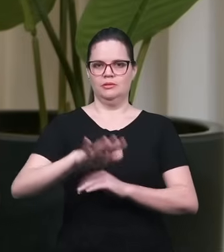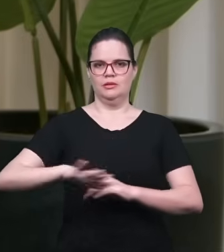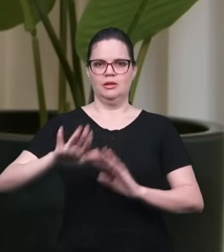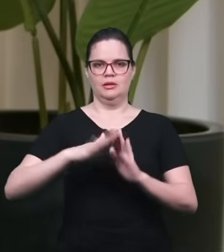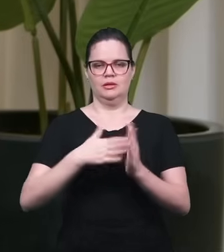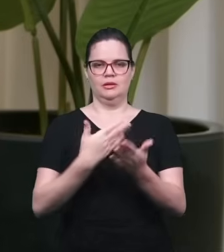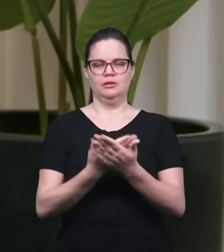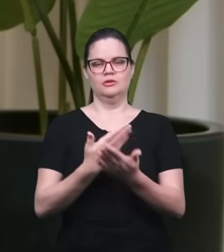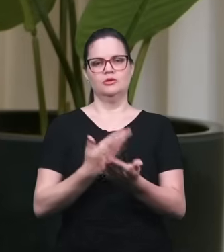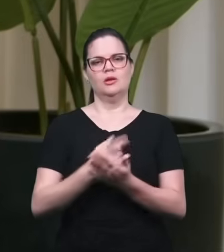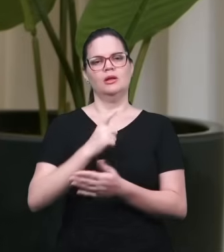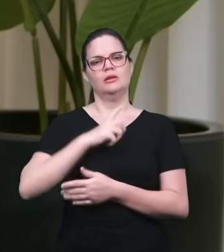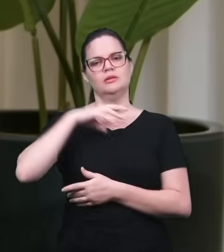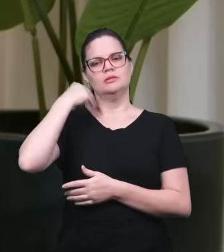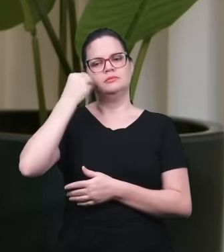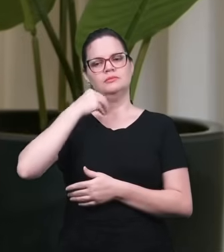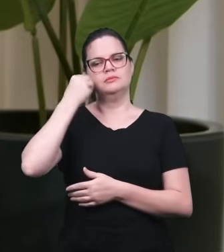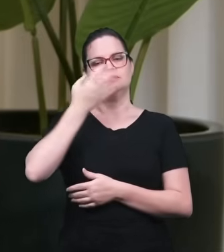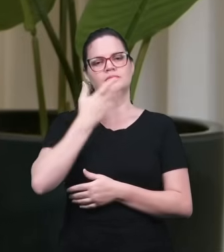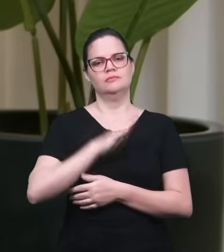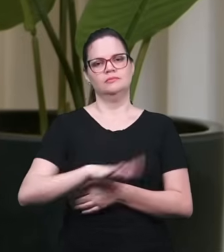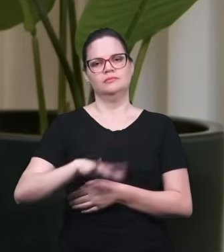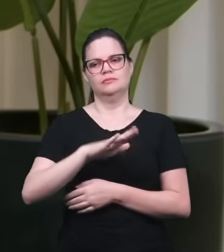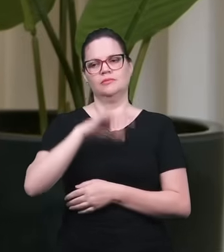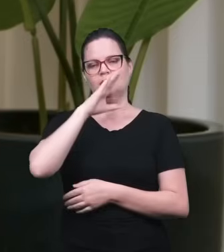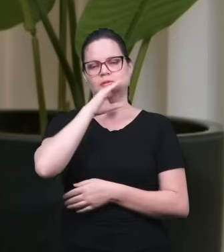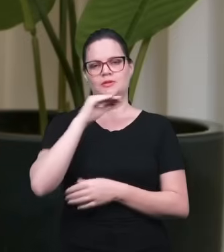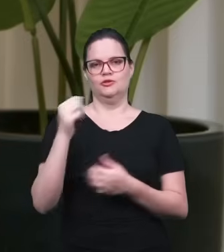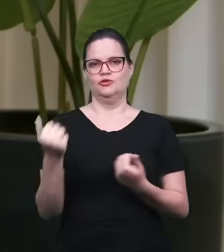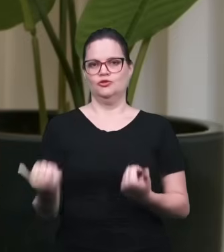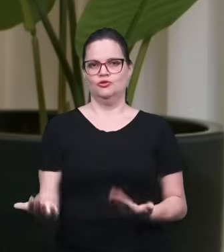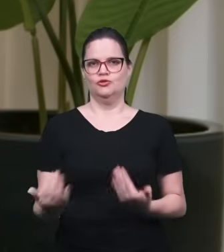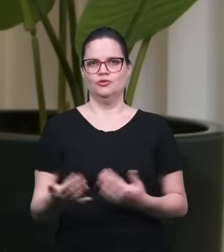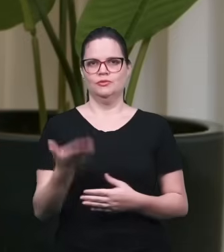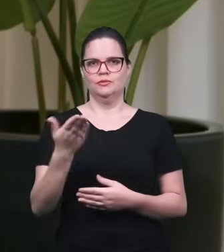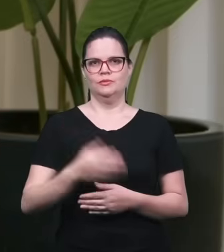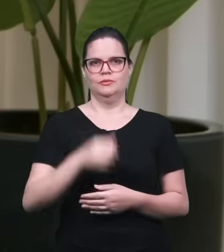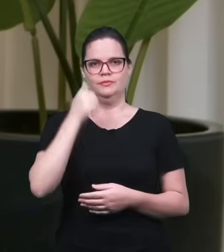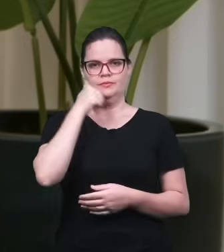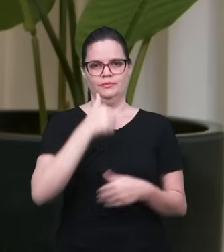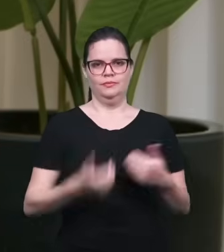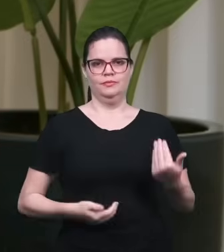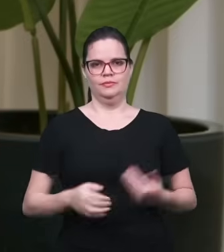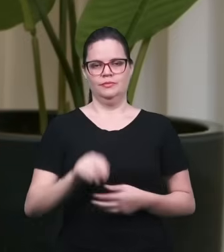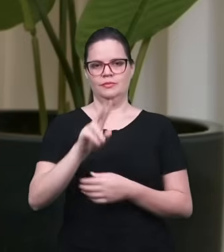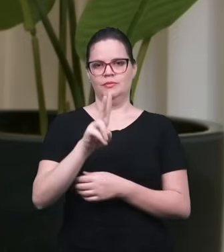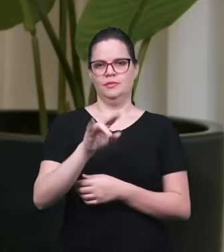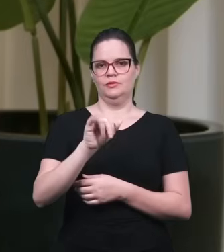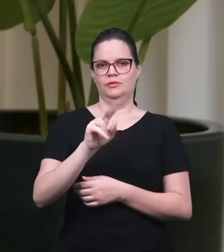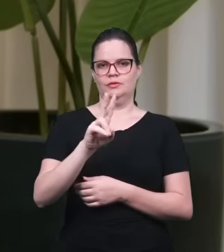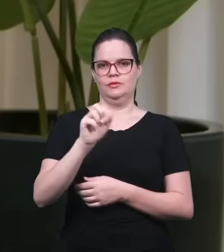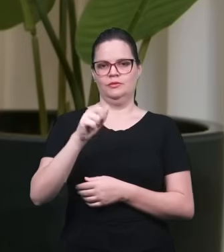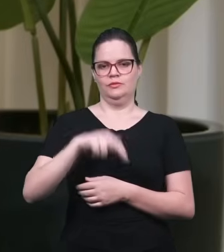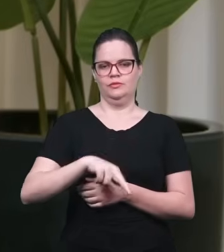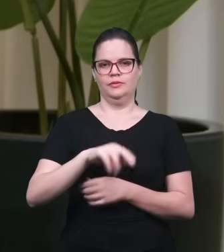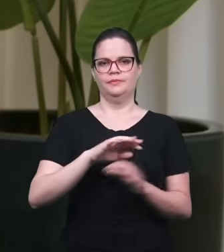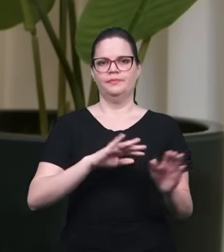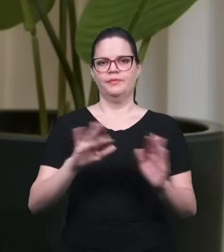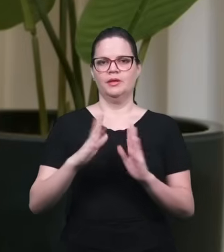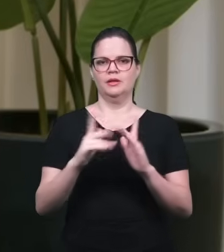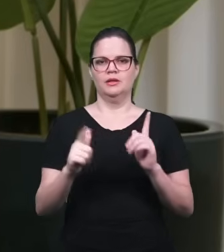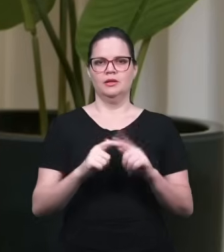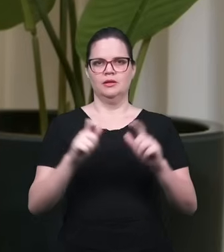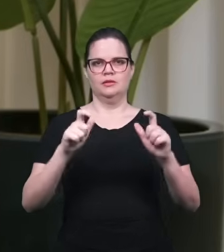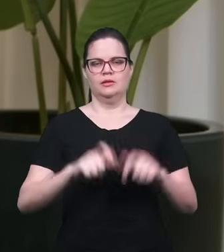uma vasta experiência com crianças, adolescentes e jovens. É a nossa querida irmã Vivian Maia, lá da igreja da